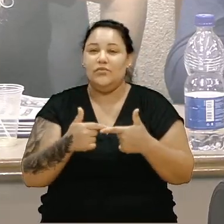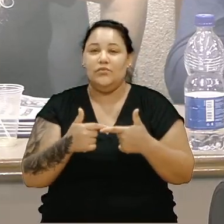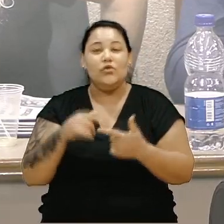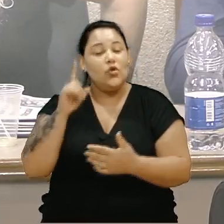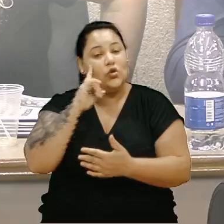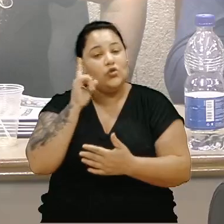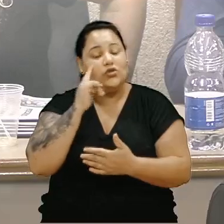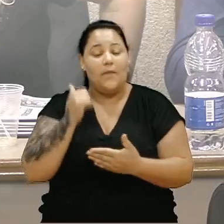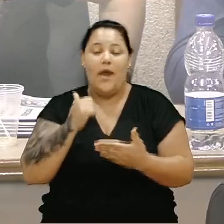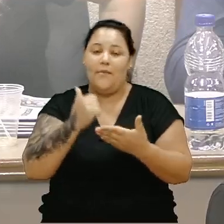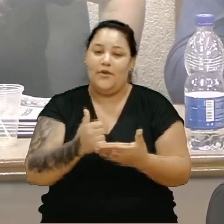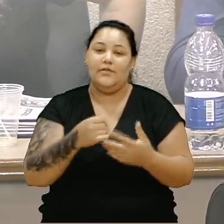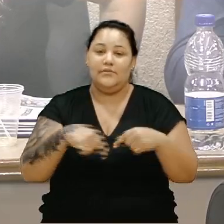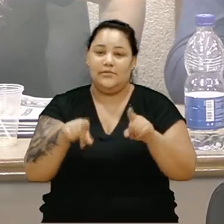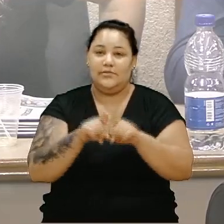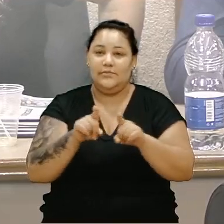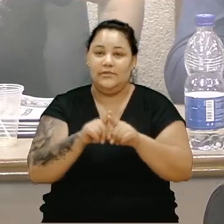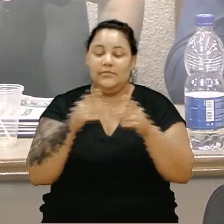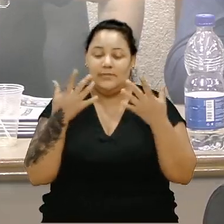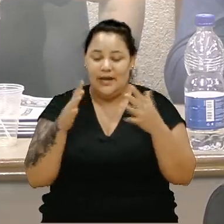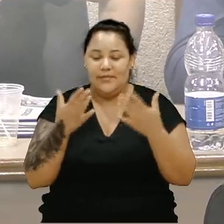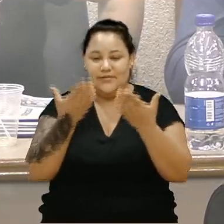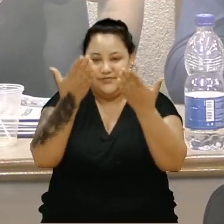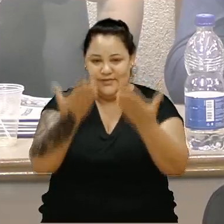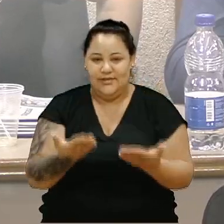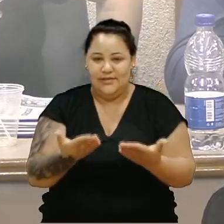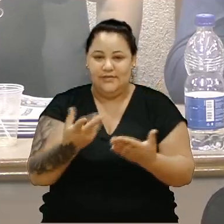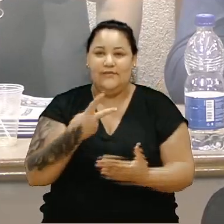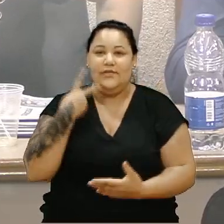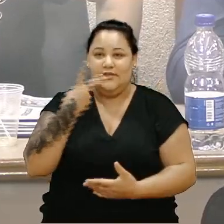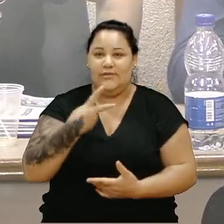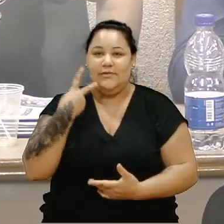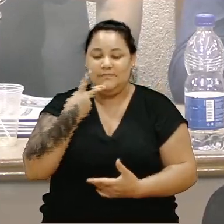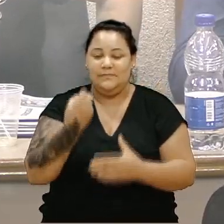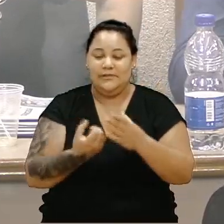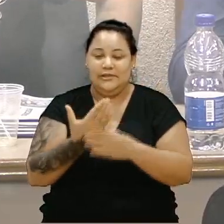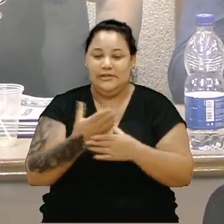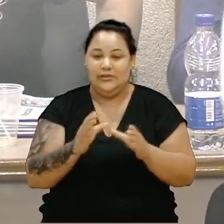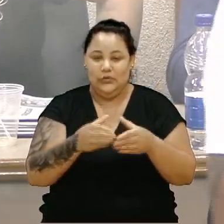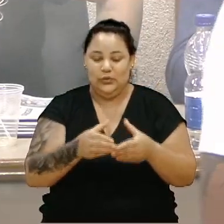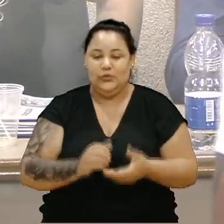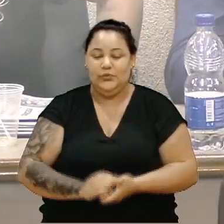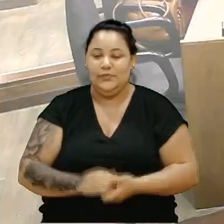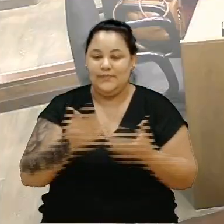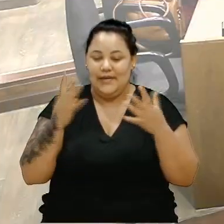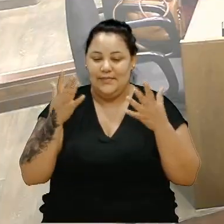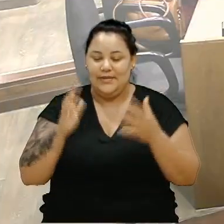para apoiar e parabenizar a senhora vereadora pela criação da frente. Parabéns.